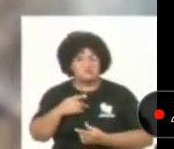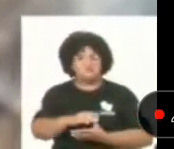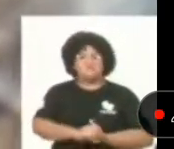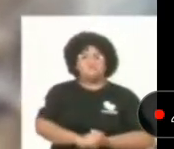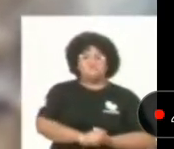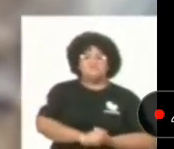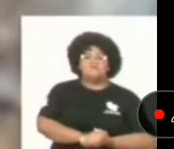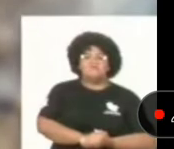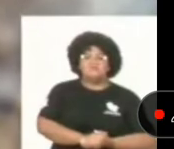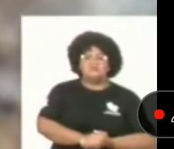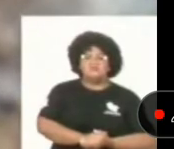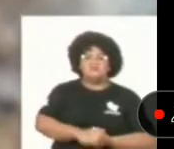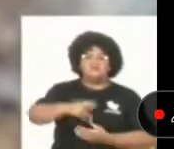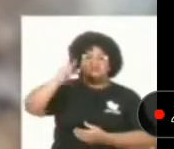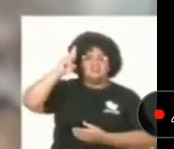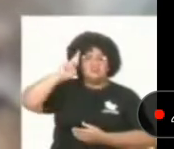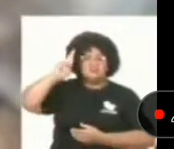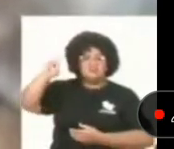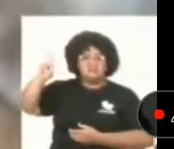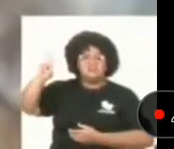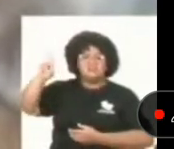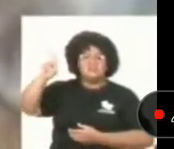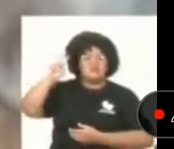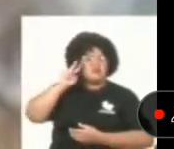E aí o Senhor vê graça em nós.